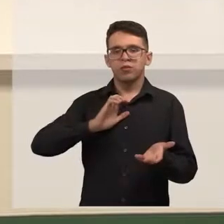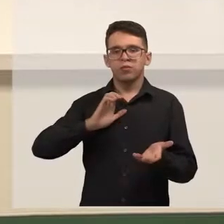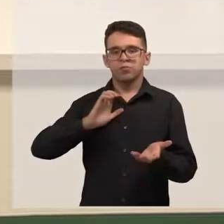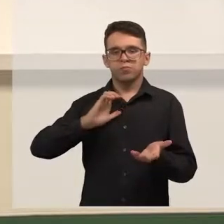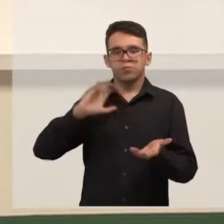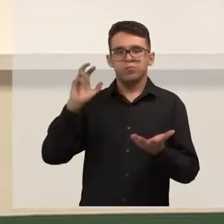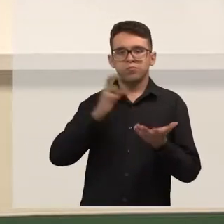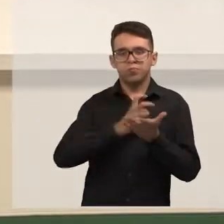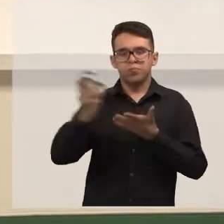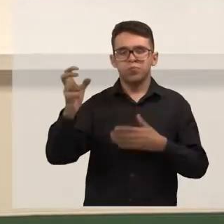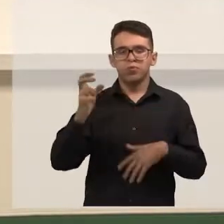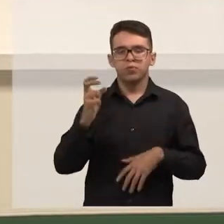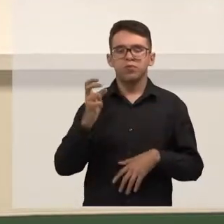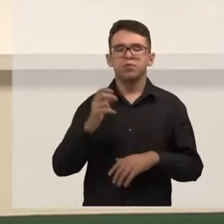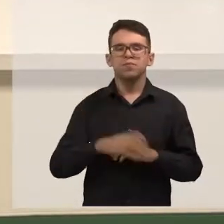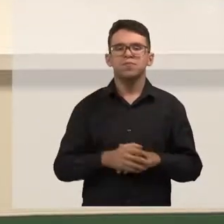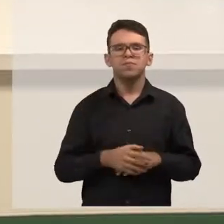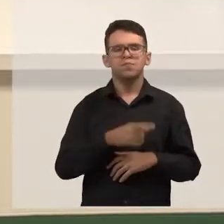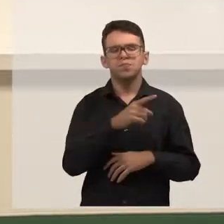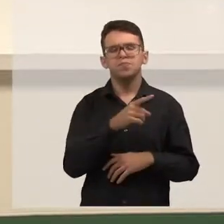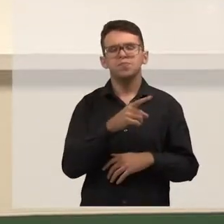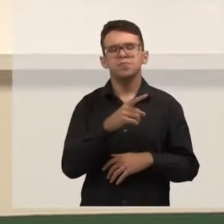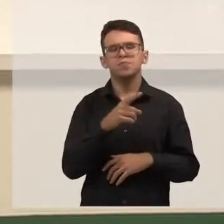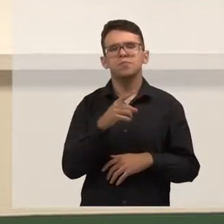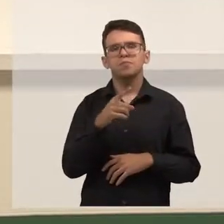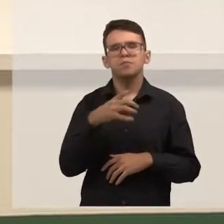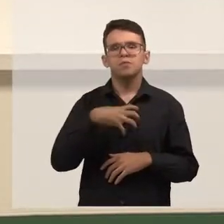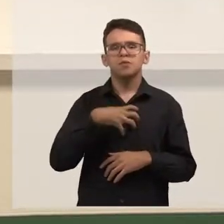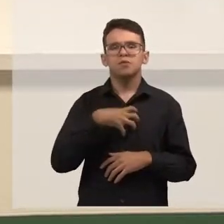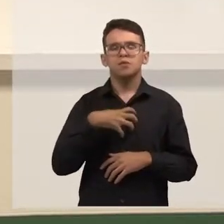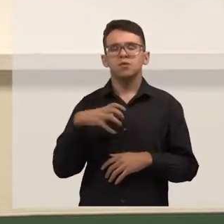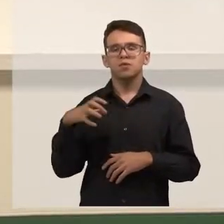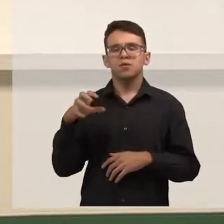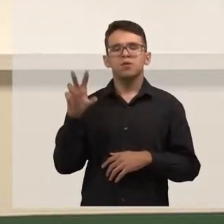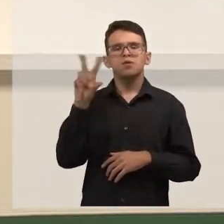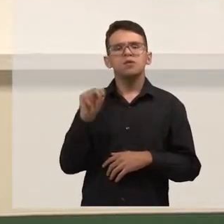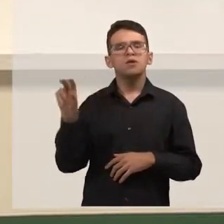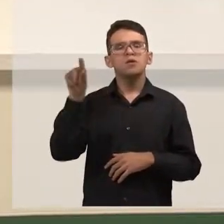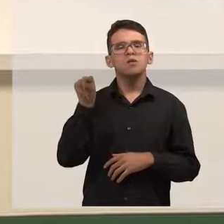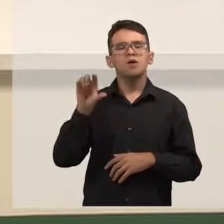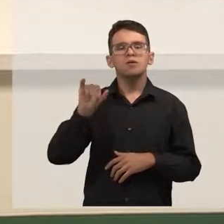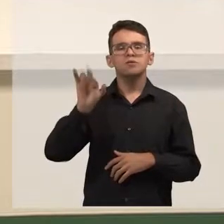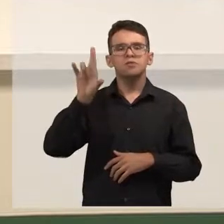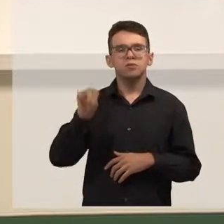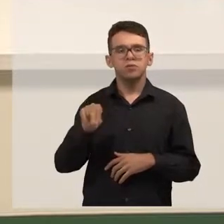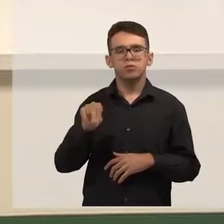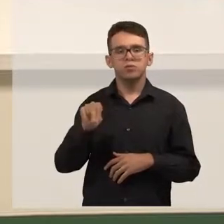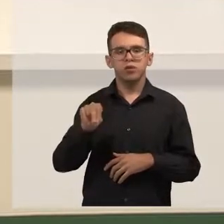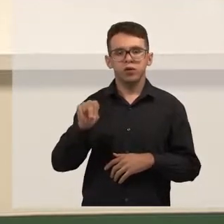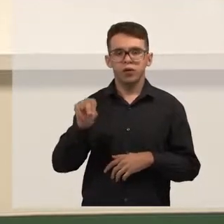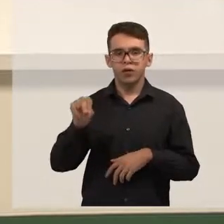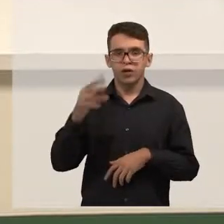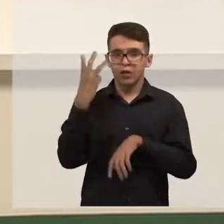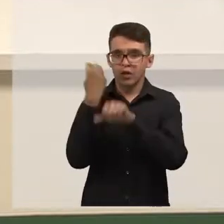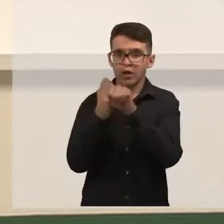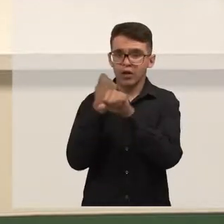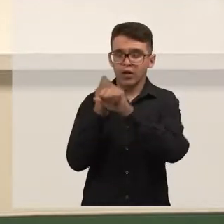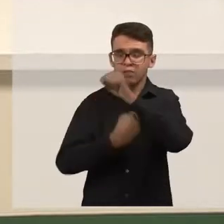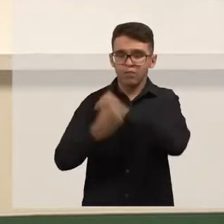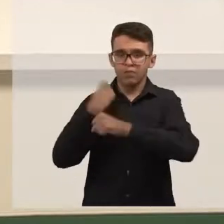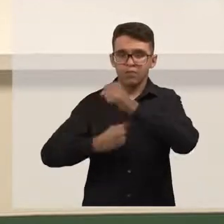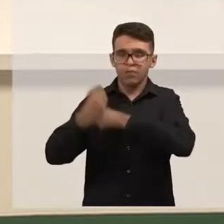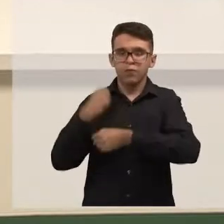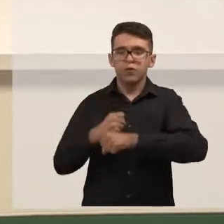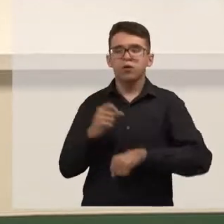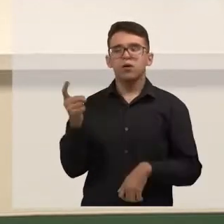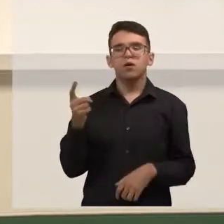Mas o Ciro Gomes e o Cid Gomes tem uma certa razão, viu? Há 3 anos atrás, ambos